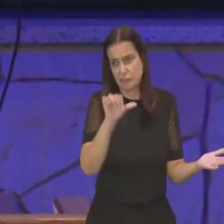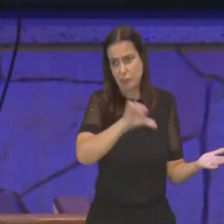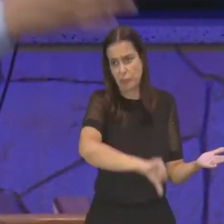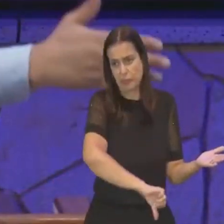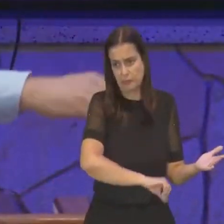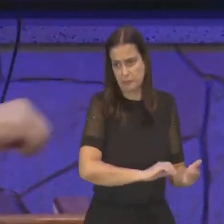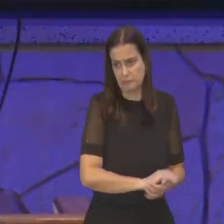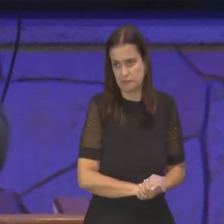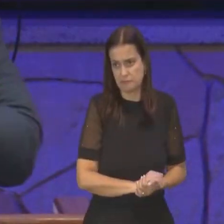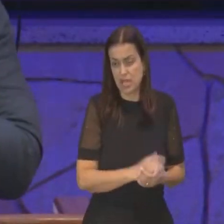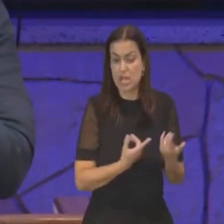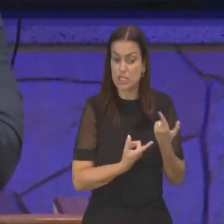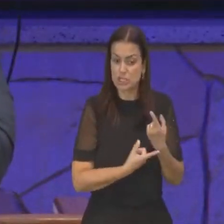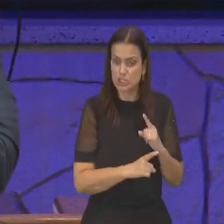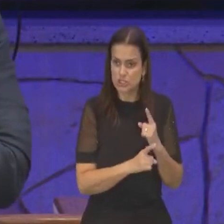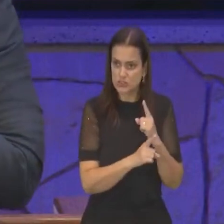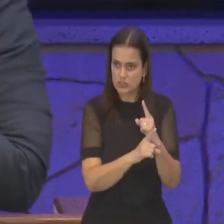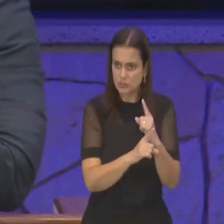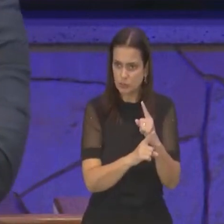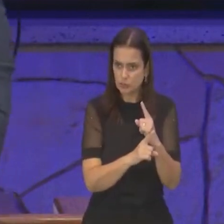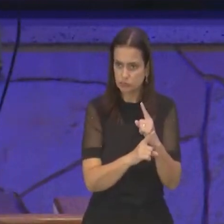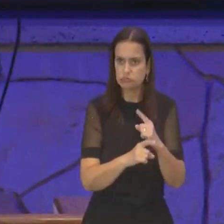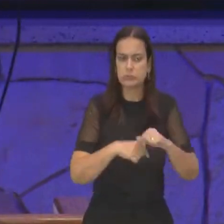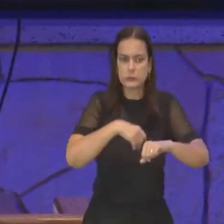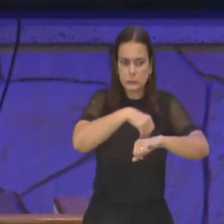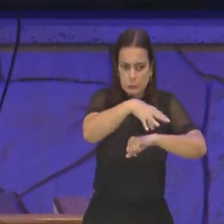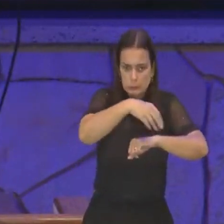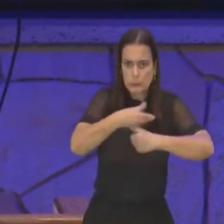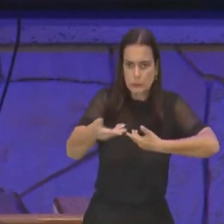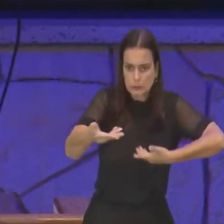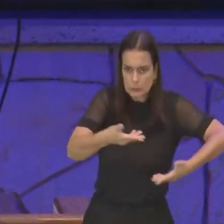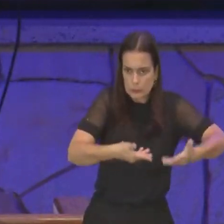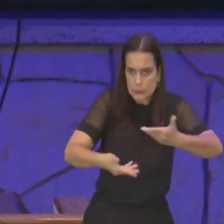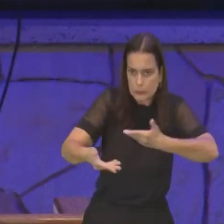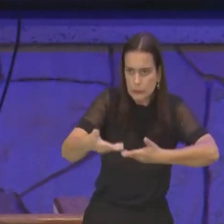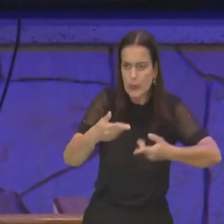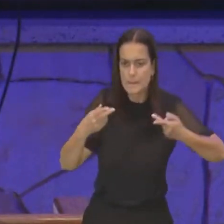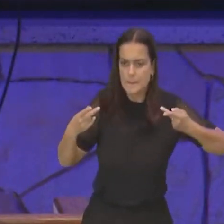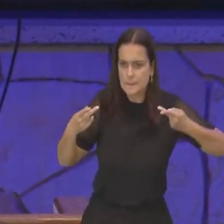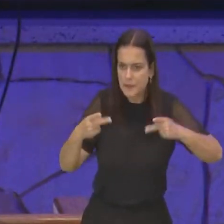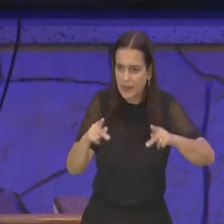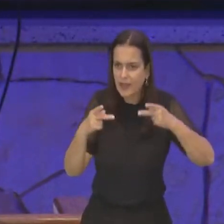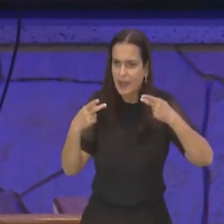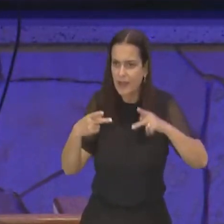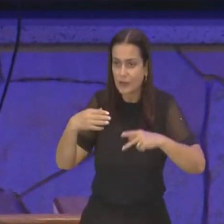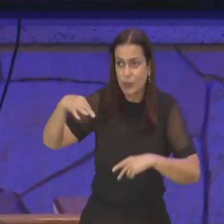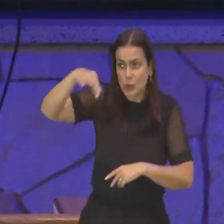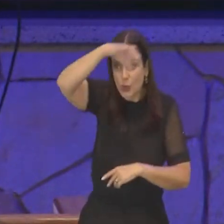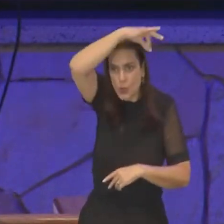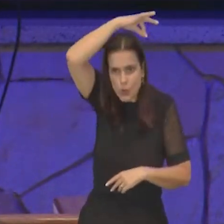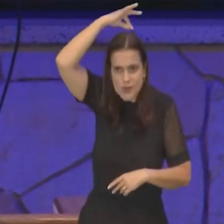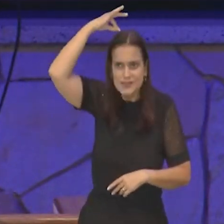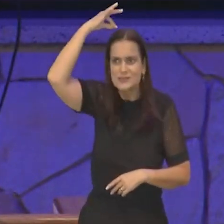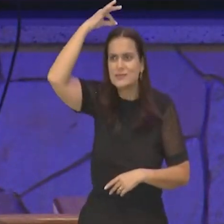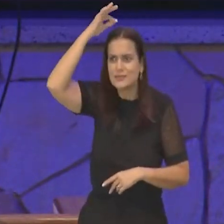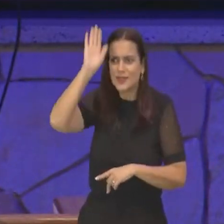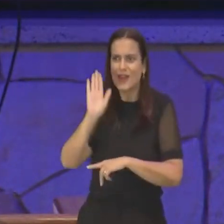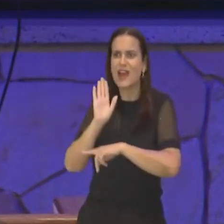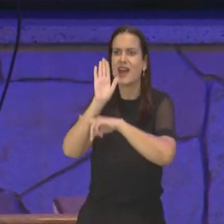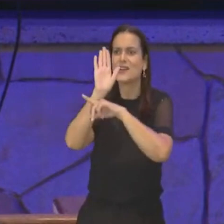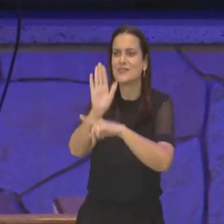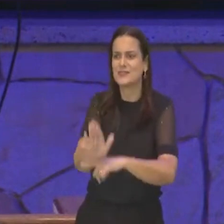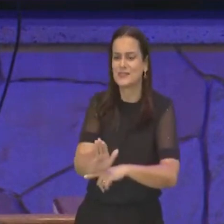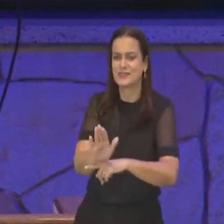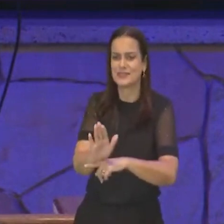Então os discípulos iam, os discípulos compartilhavam, os discípulos pregavam, e o Espírito Santo encontrava